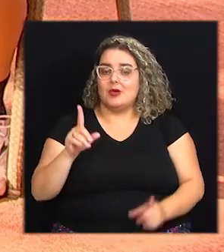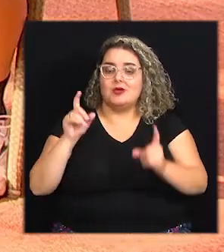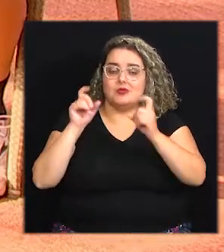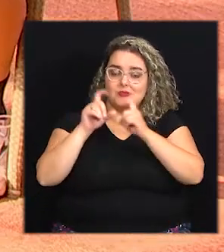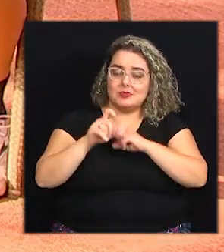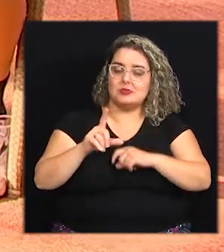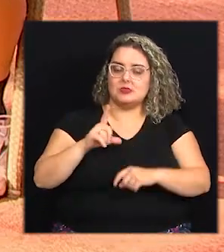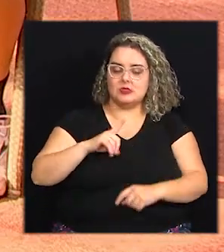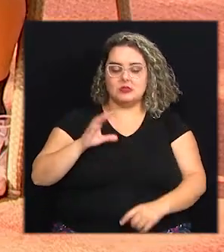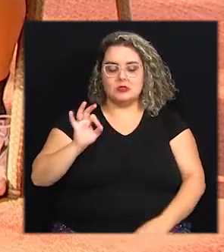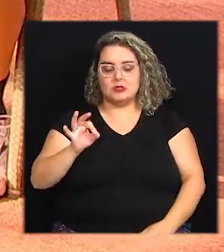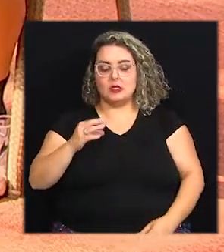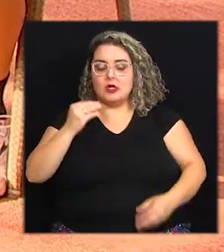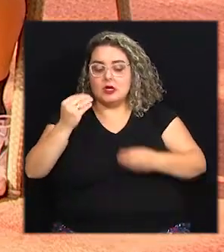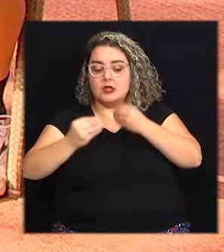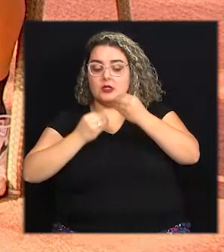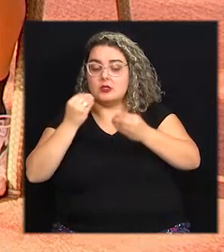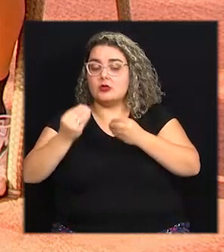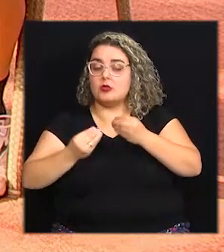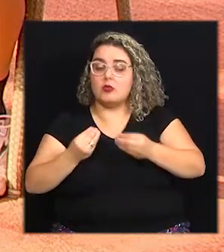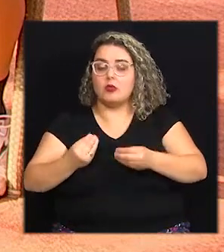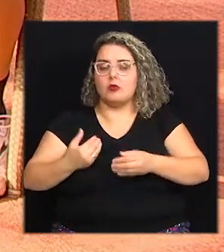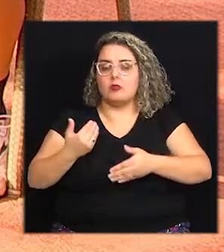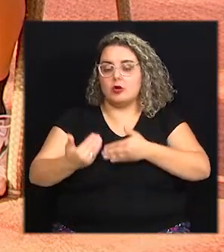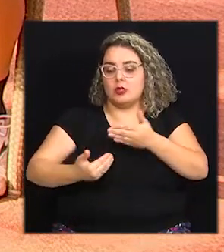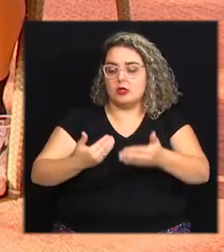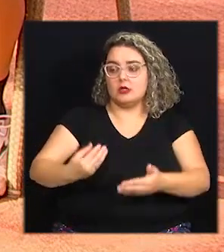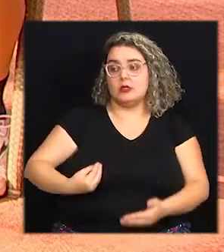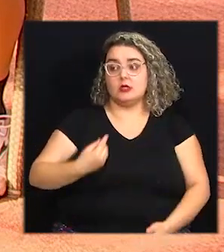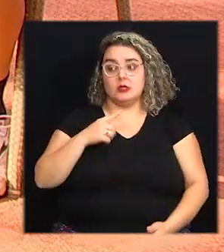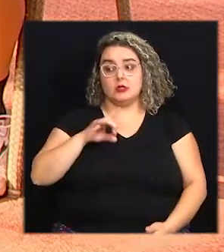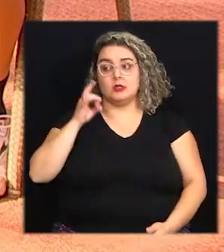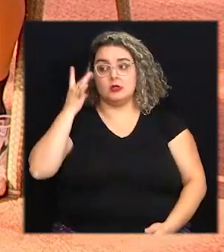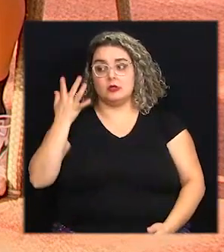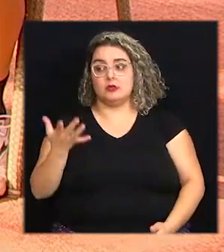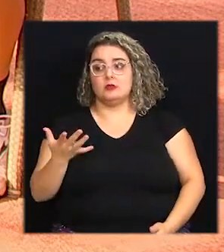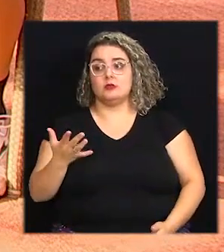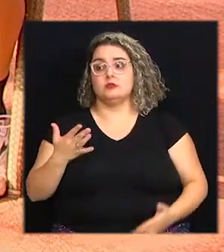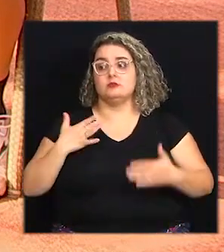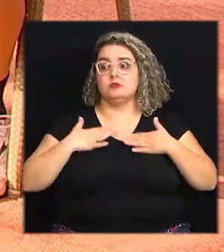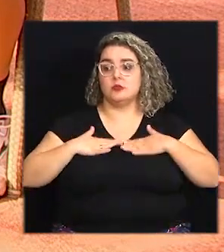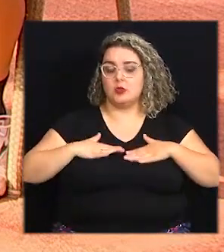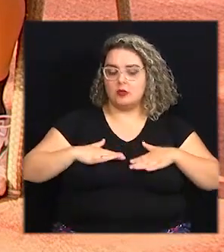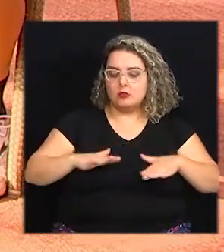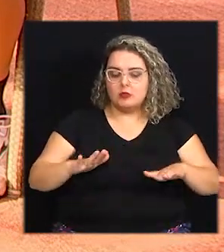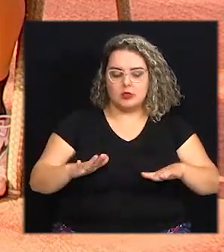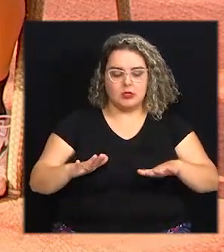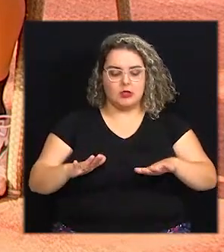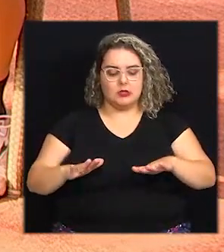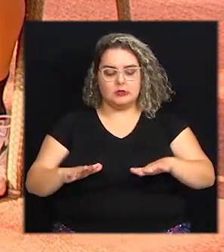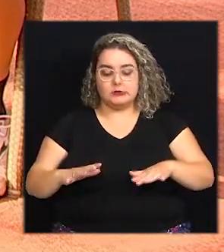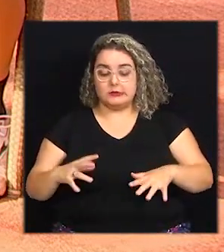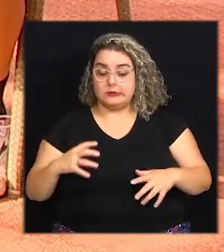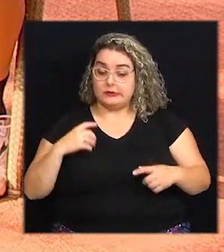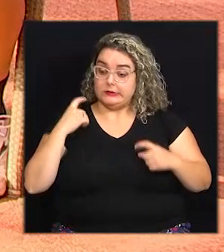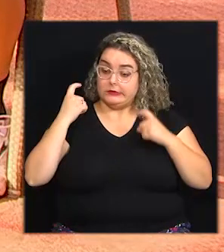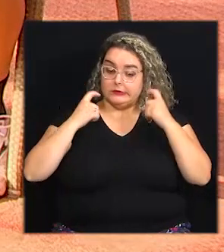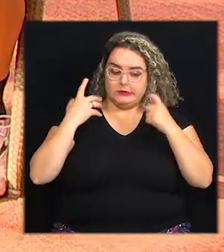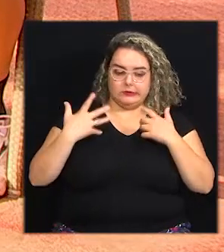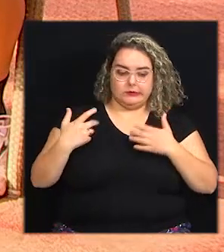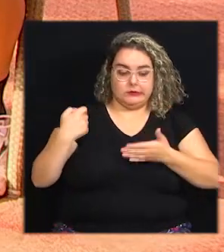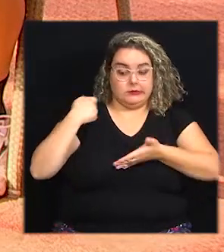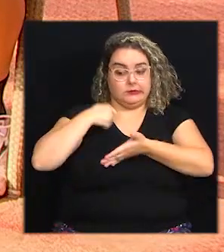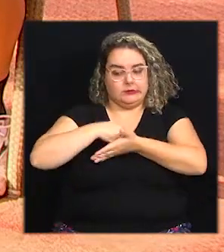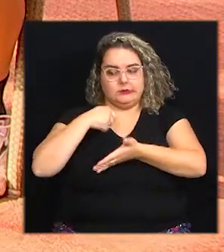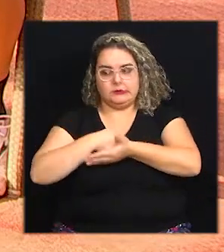difíceis. E como que você está passando por essa fase que não é fácil? Com tranquilidade, fica uma apreensão, existe